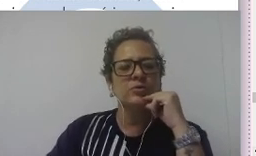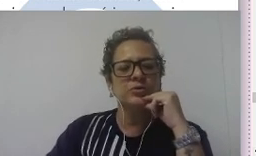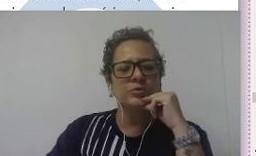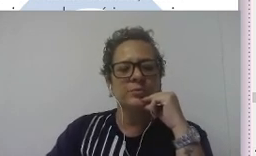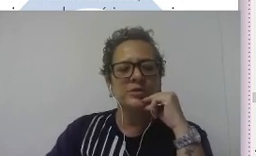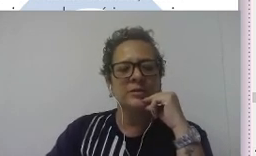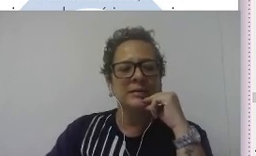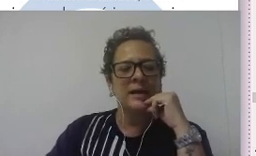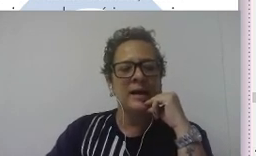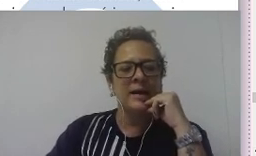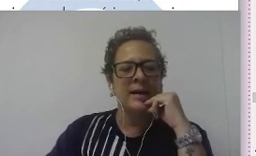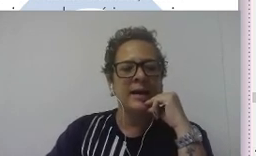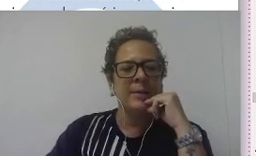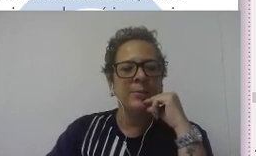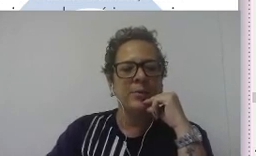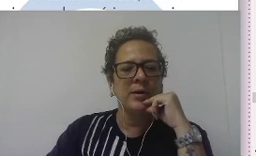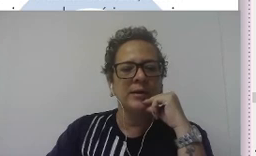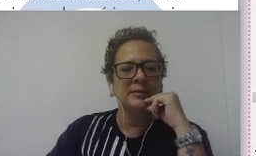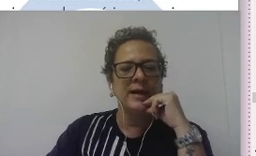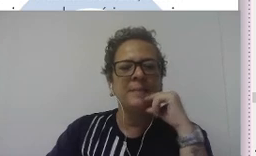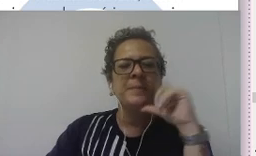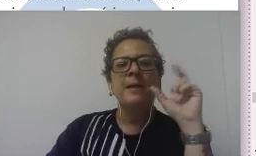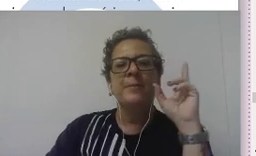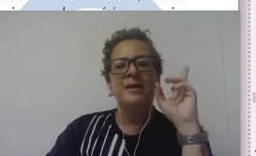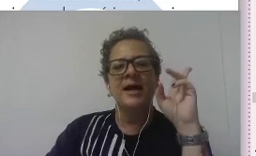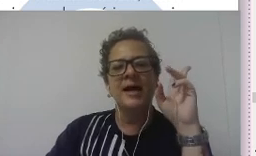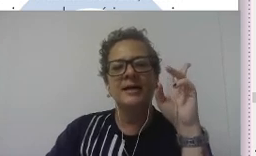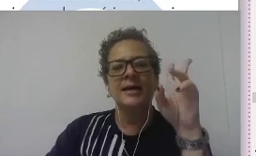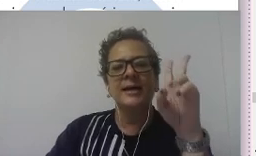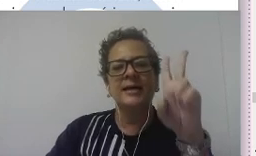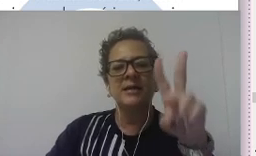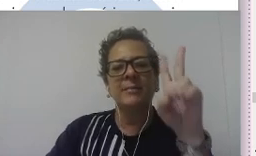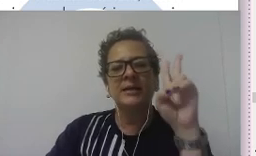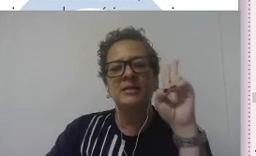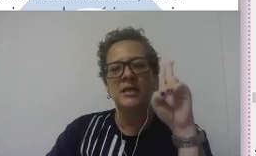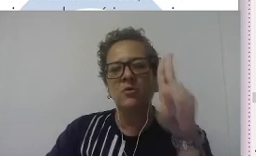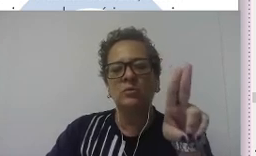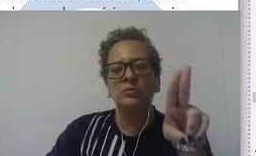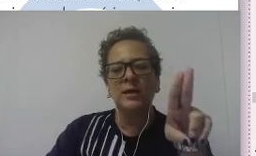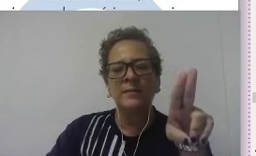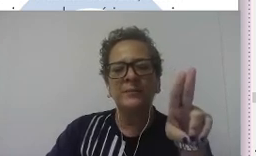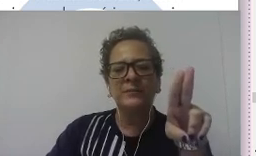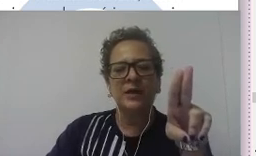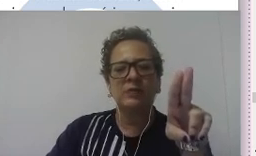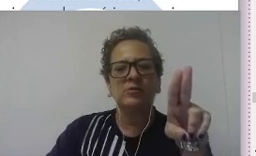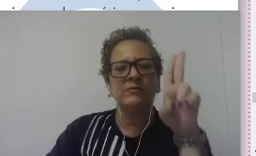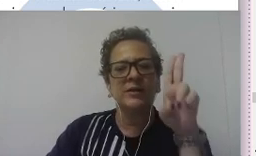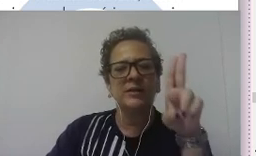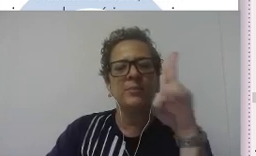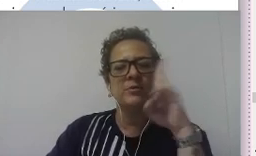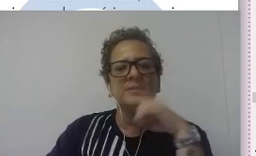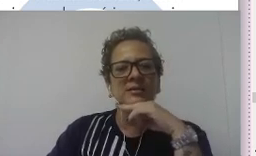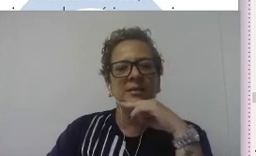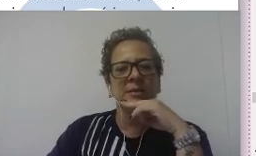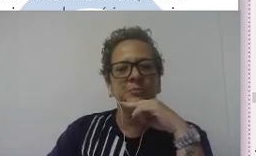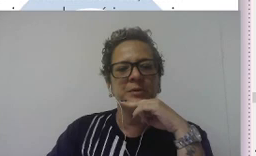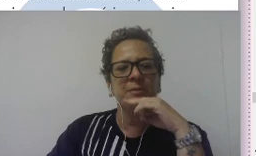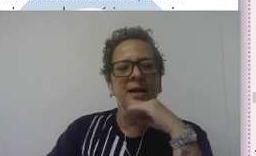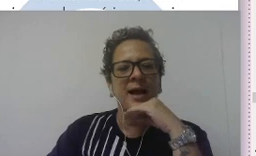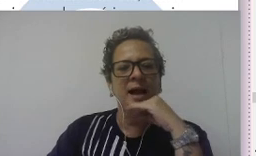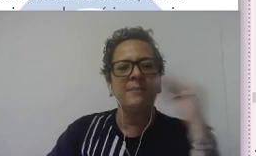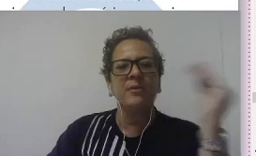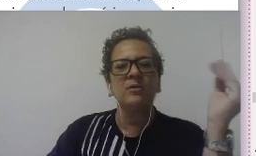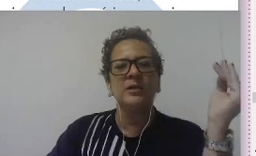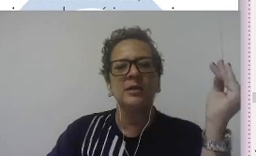aos costumes da época, tá? Mas a rainha Elizabeth II, certo? Que veio depois da Elizabeth